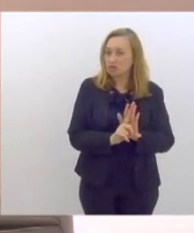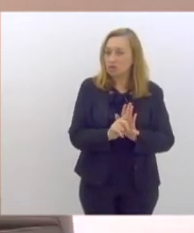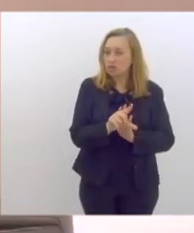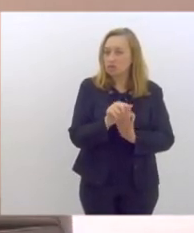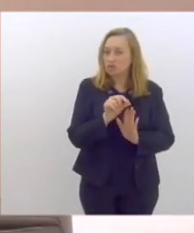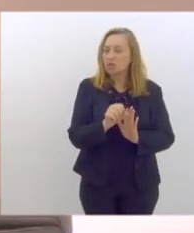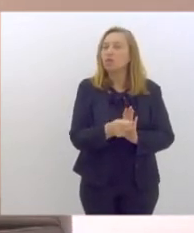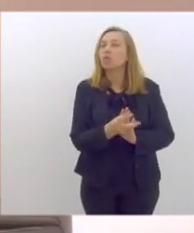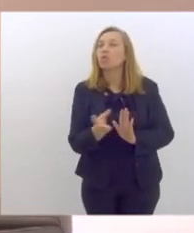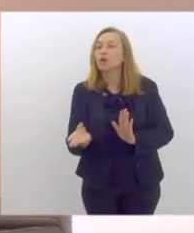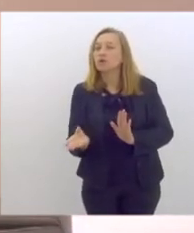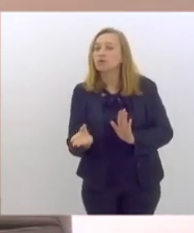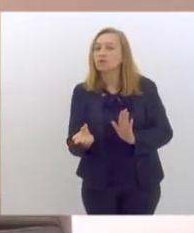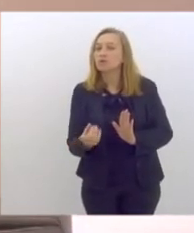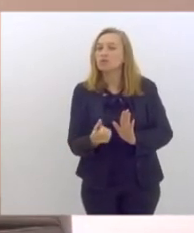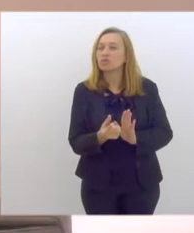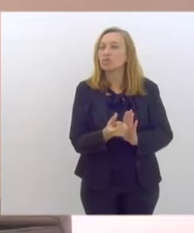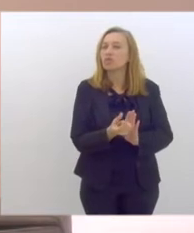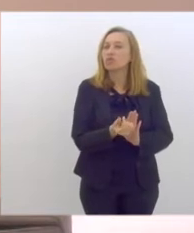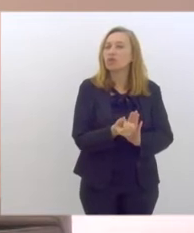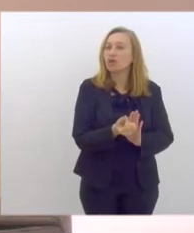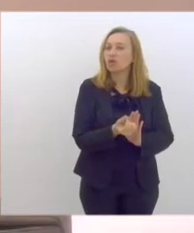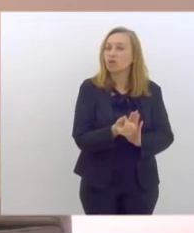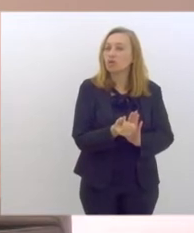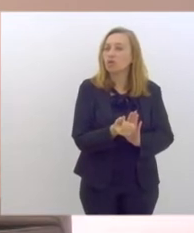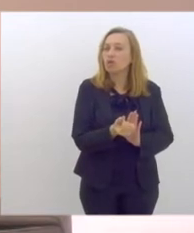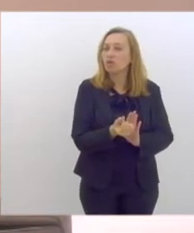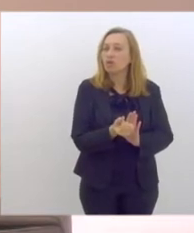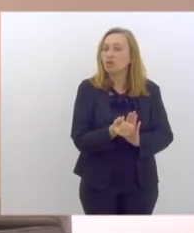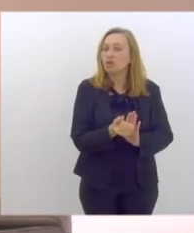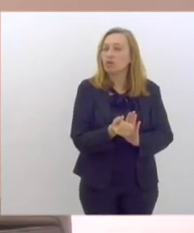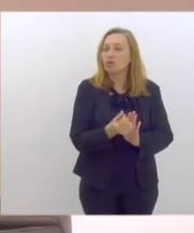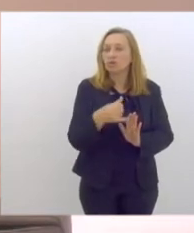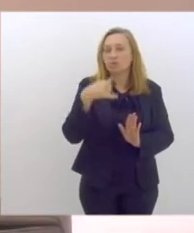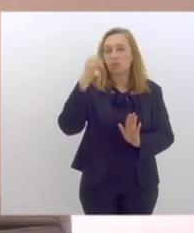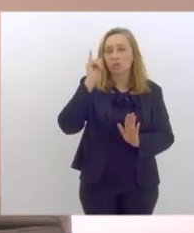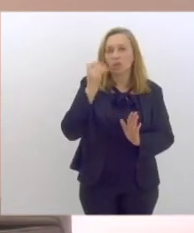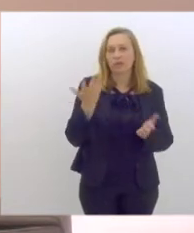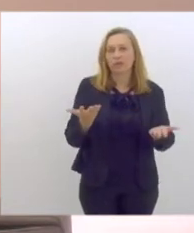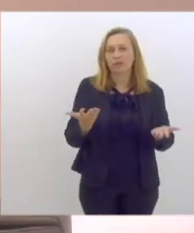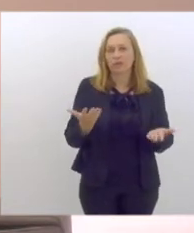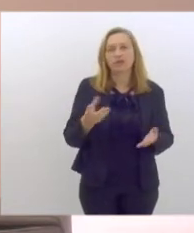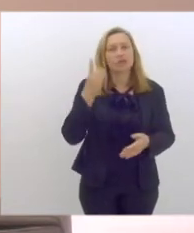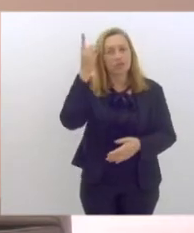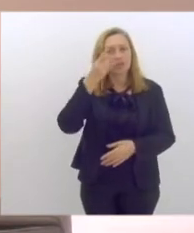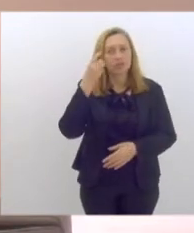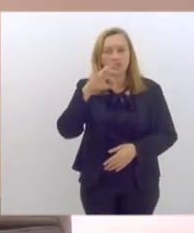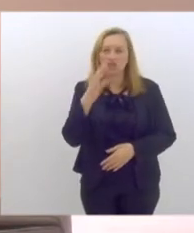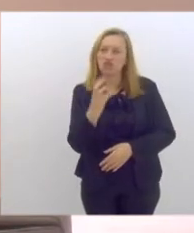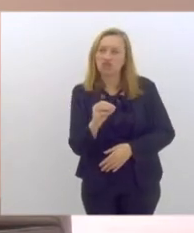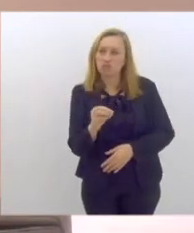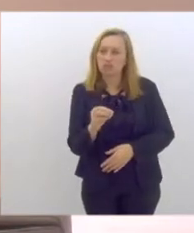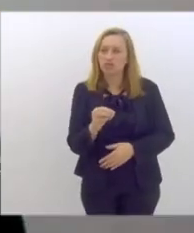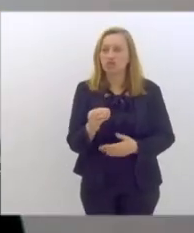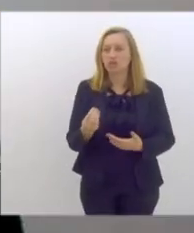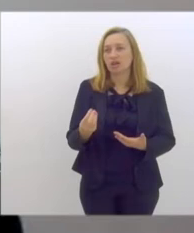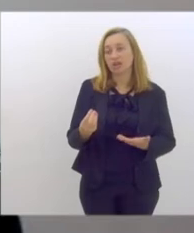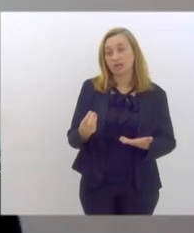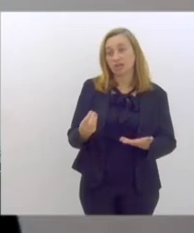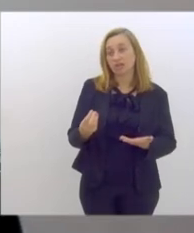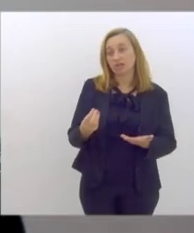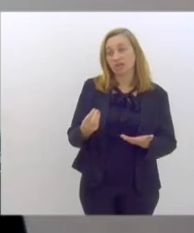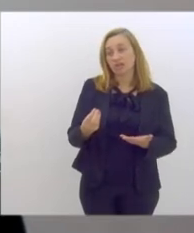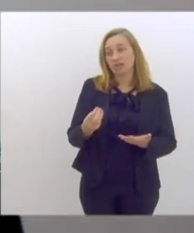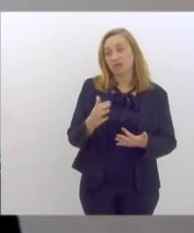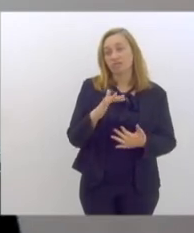quanto ia custar a arroba do boi em pé aí o deputado Chico Machado falei para ele fazendo